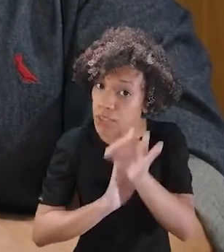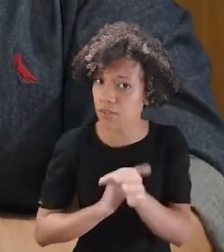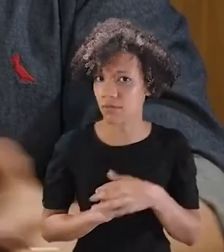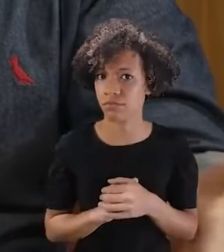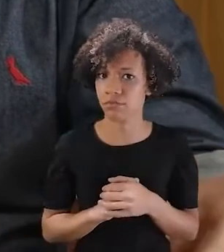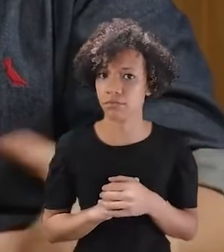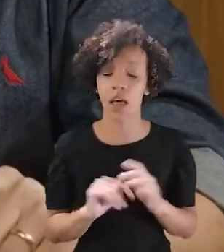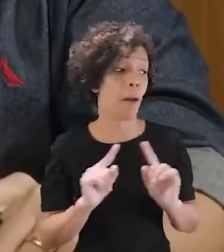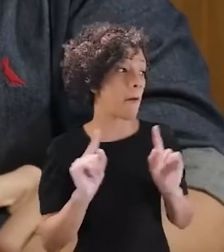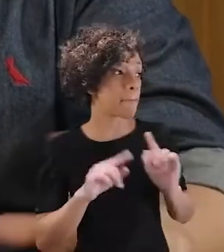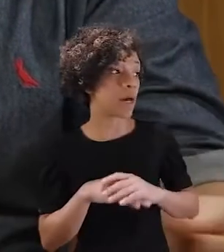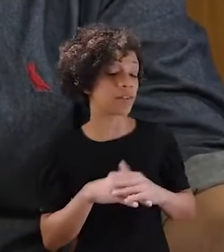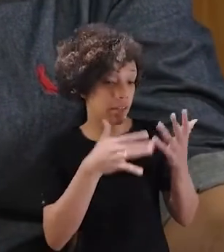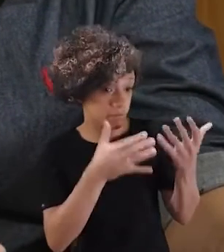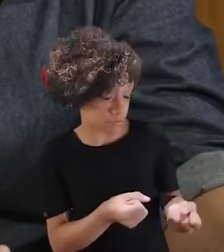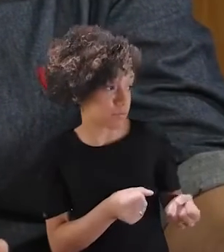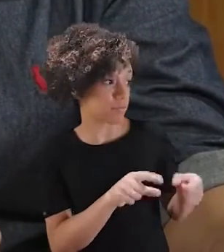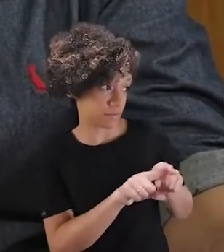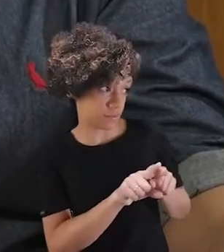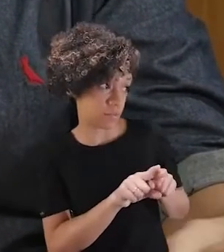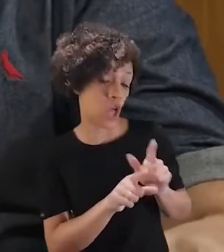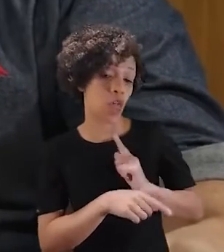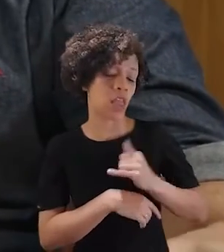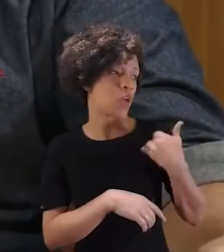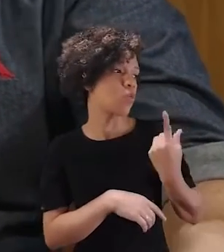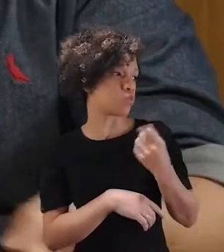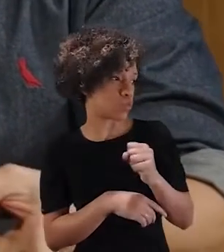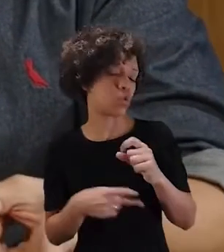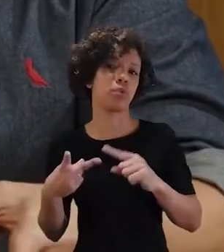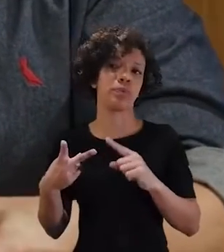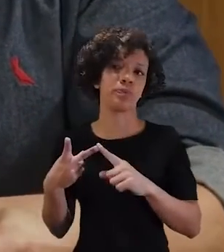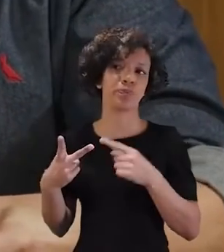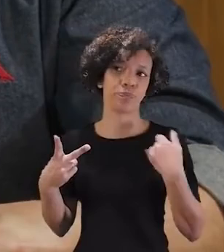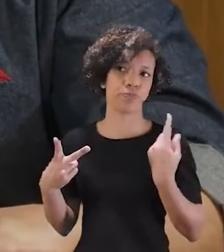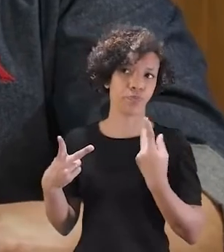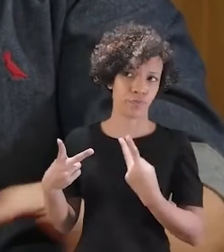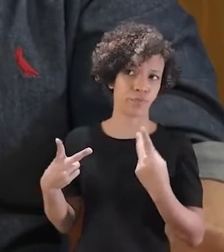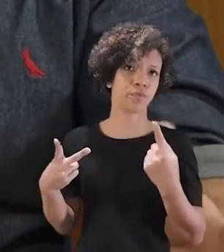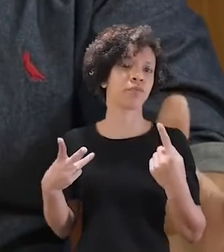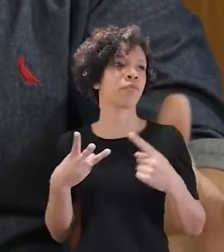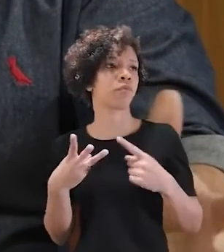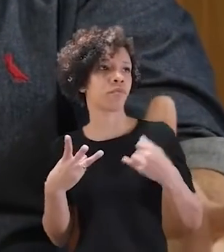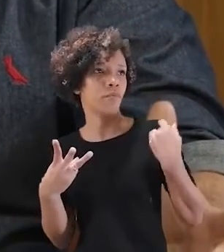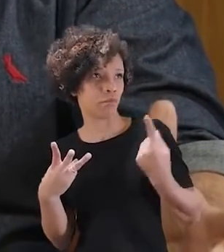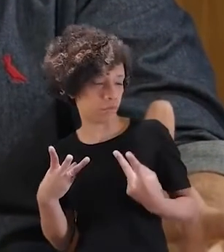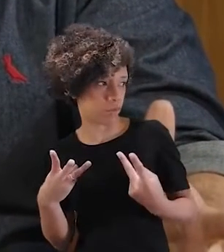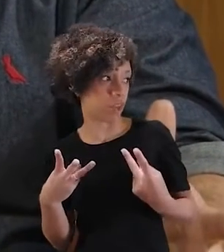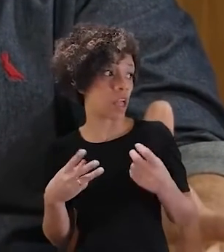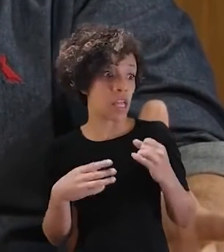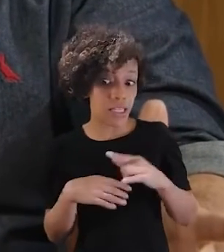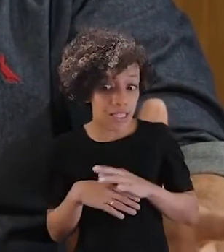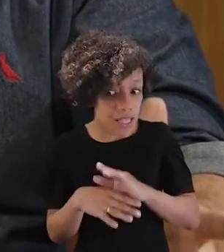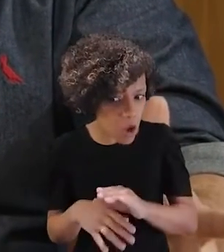isso mas do mesmo jeito que eu sou a favor da legalização Eu tenho um filho de 18 uma filha de 21 feliz do mesmo